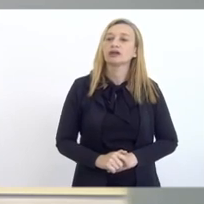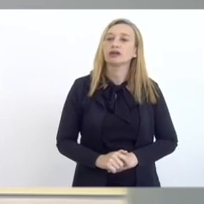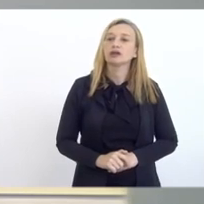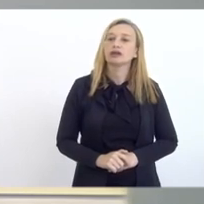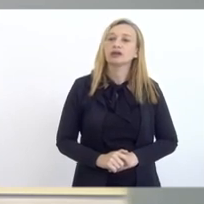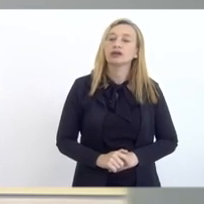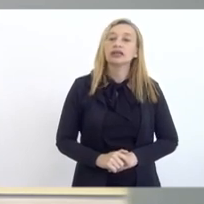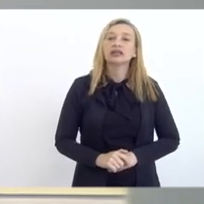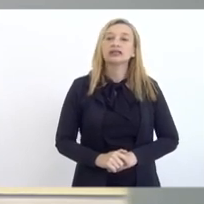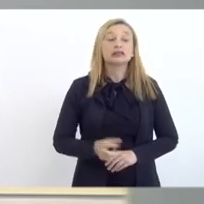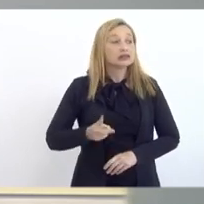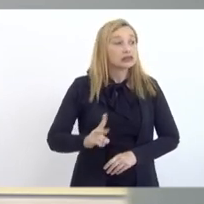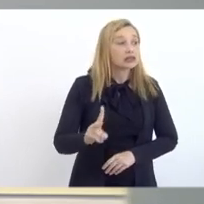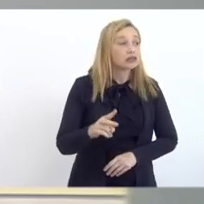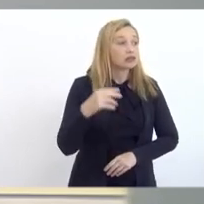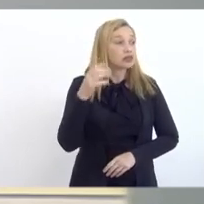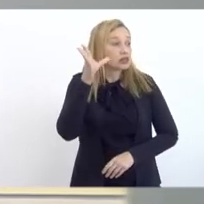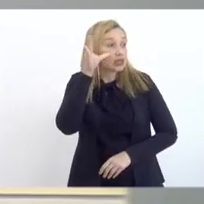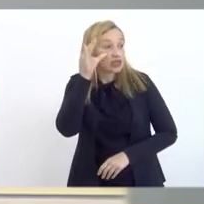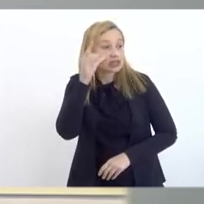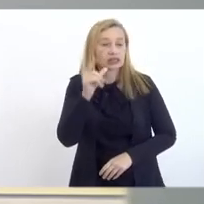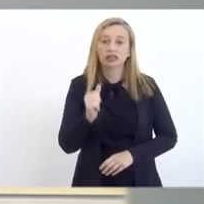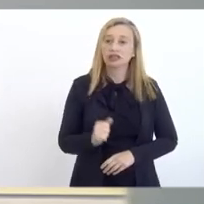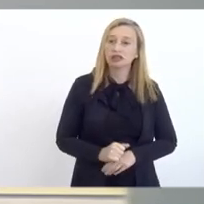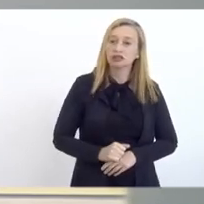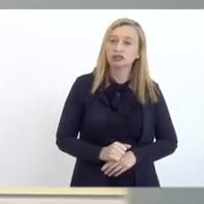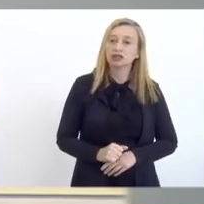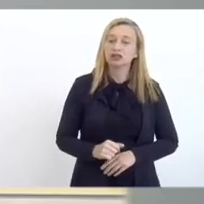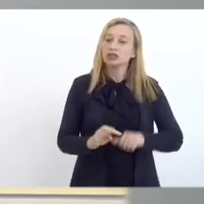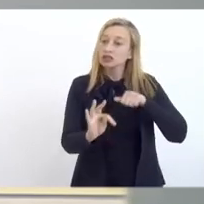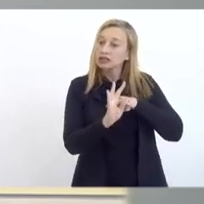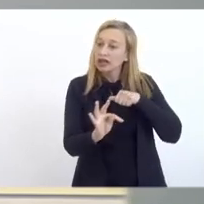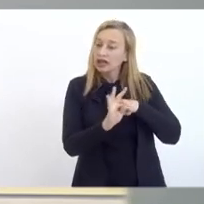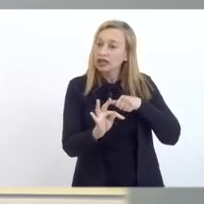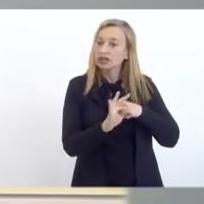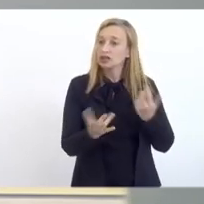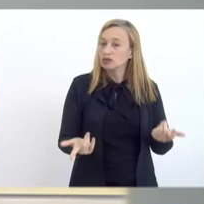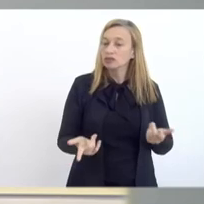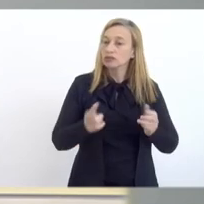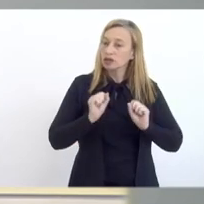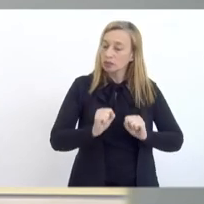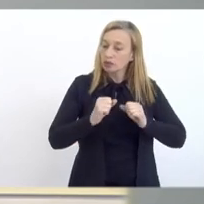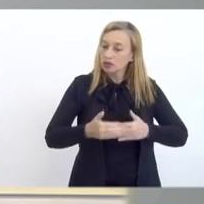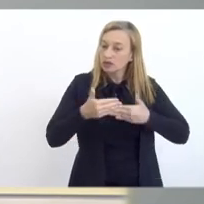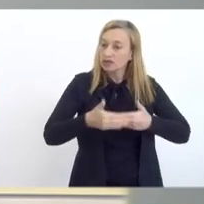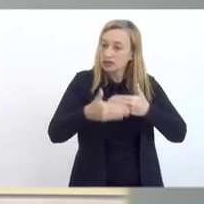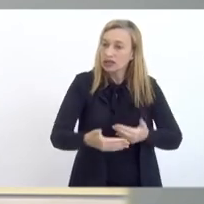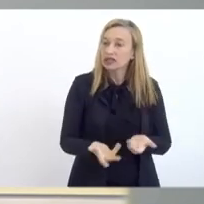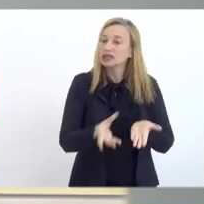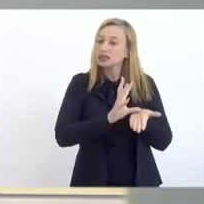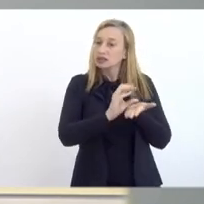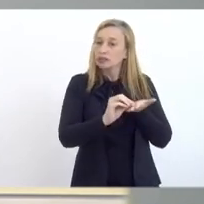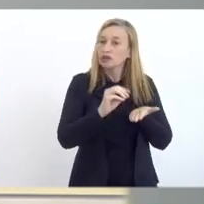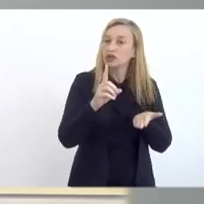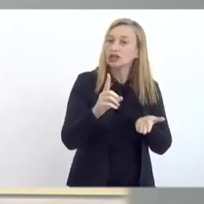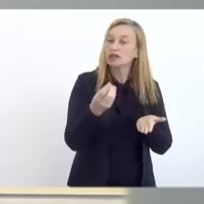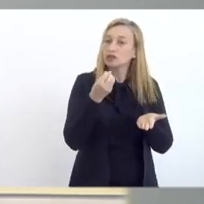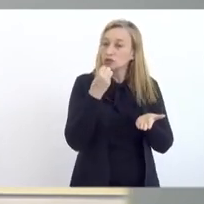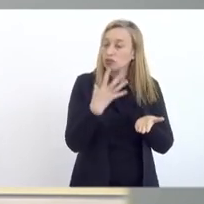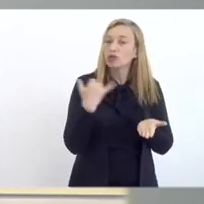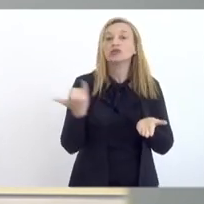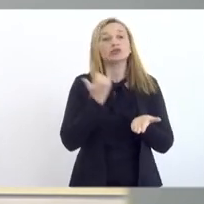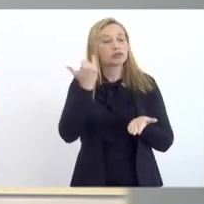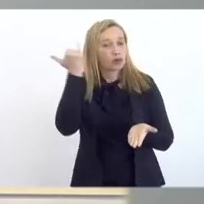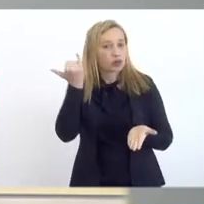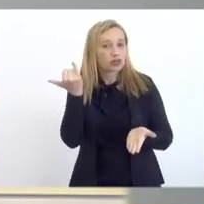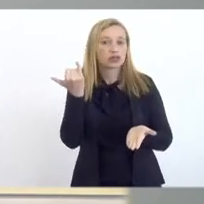E é sempre interessante nós contarmos com os técnicos para que a gente possa avançar nessas pautas que são muito preciosas, muito